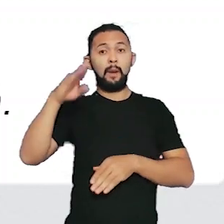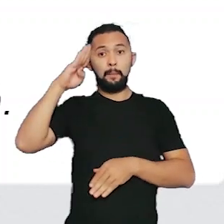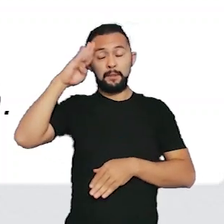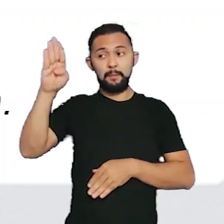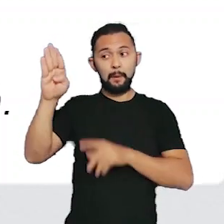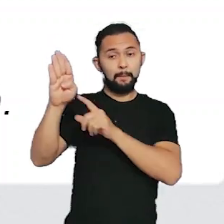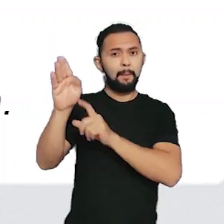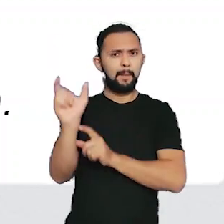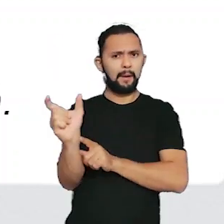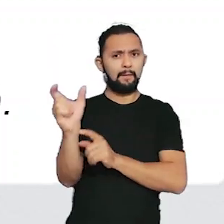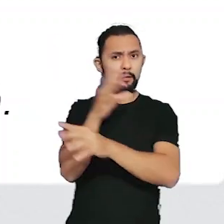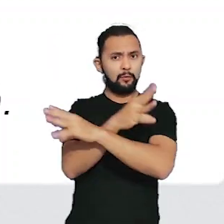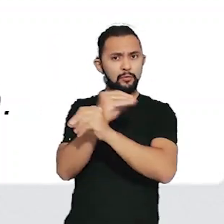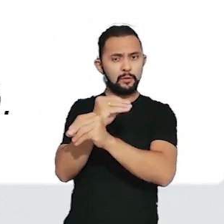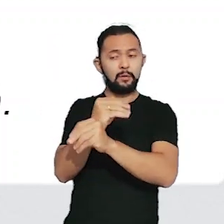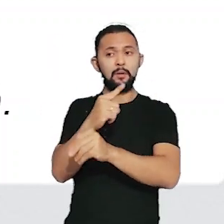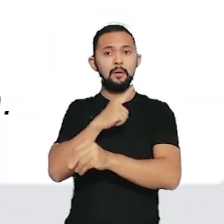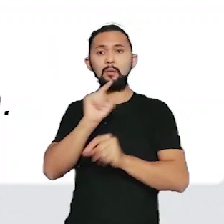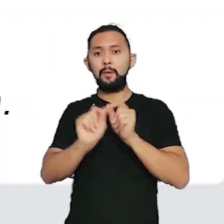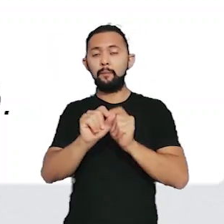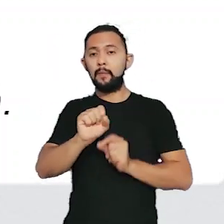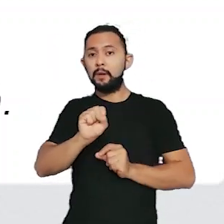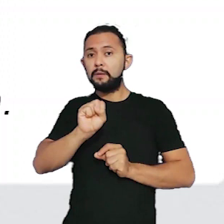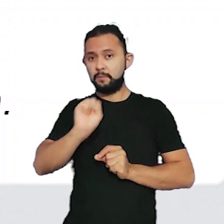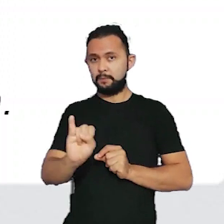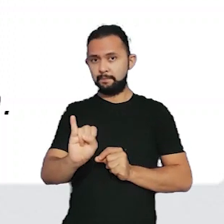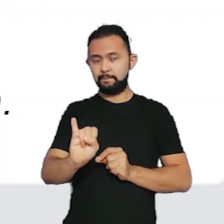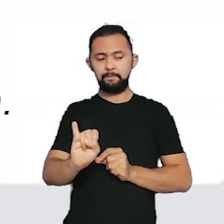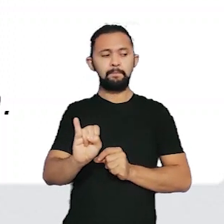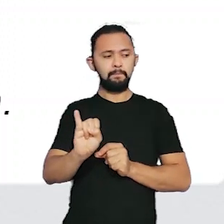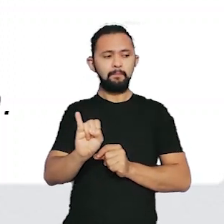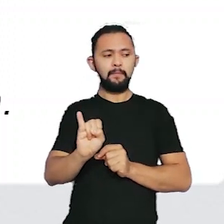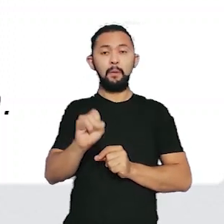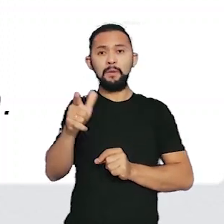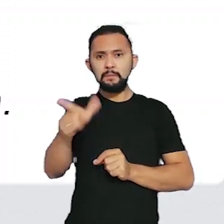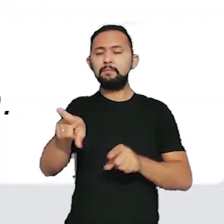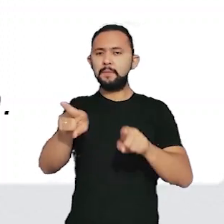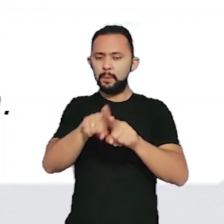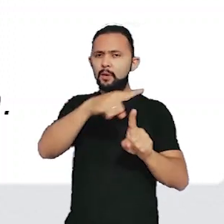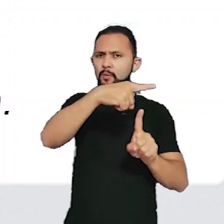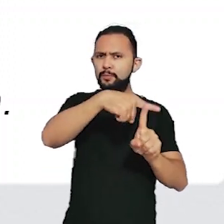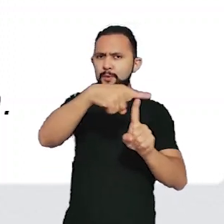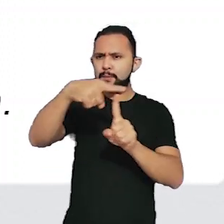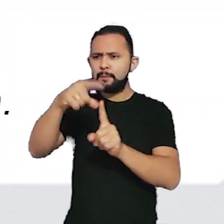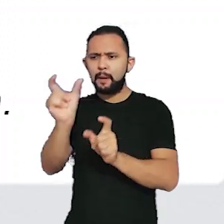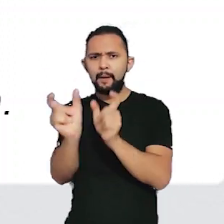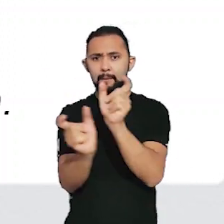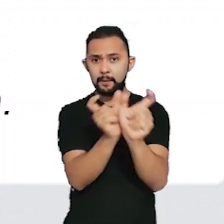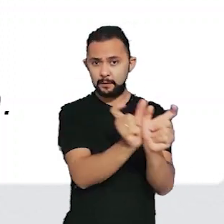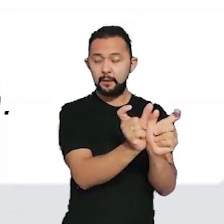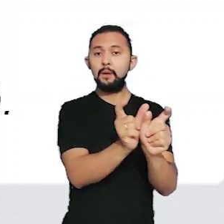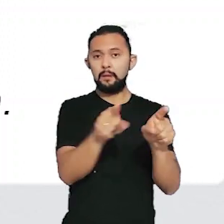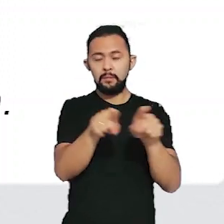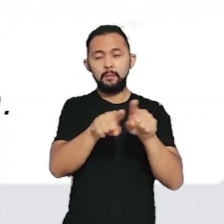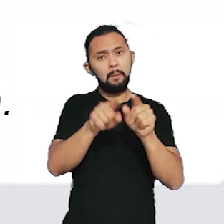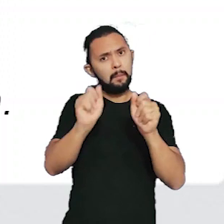ter também o a menos que, o desde que, o caso, contanto que, e também ela pode ser iniciada pela preposição